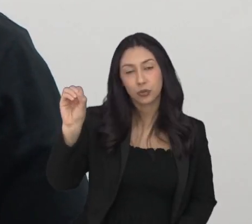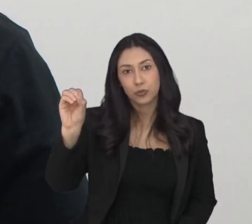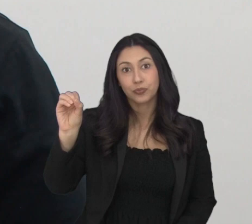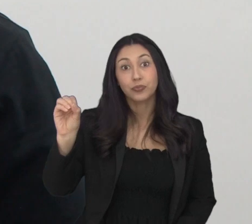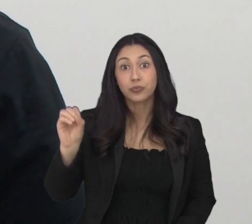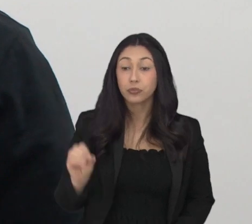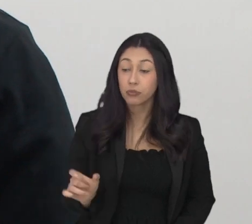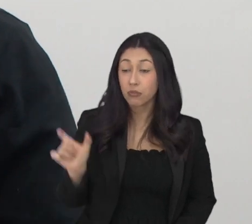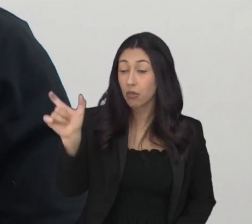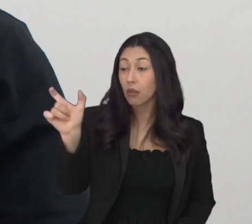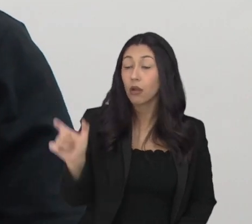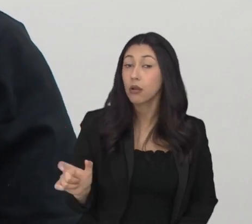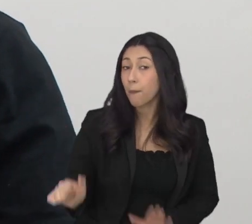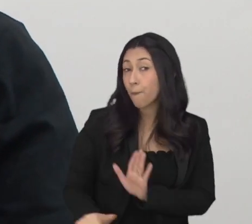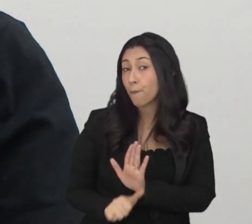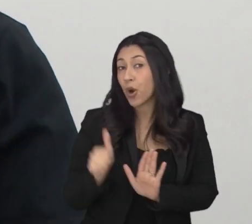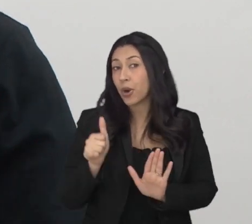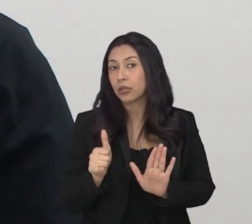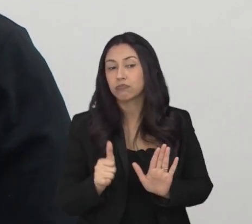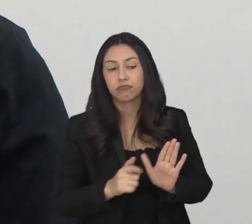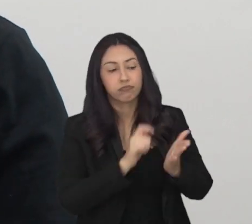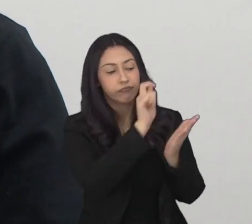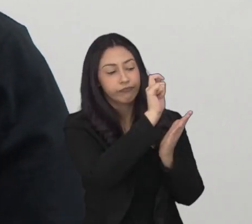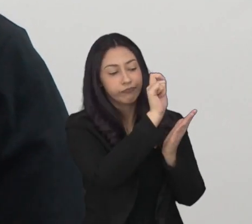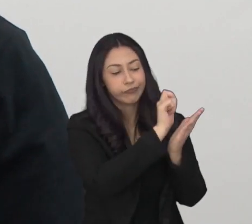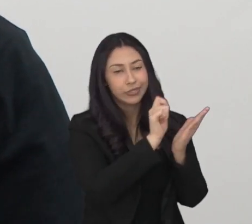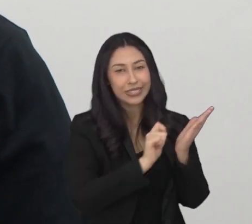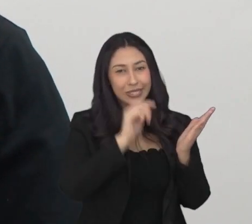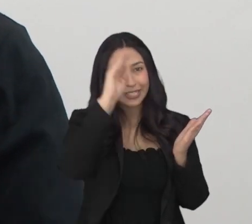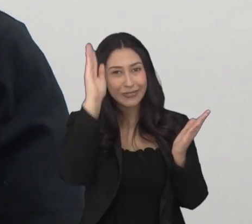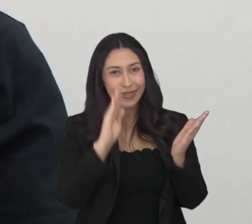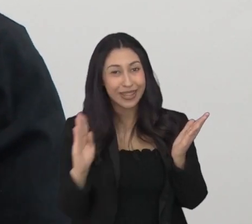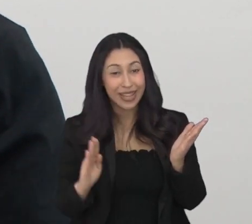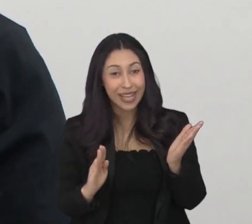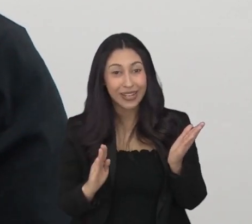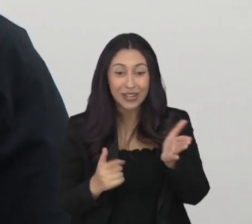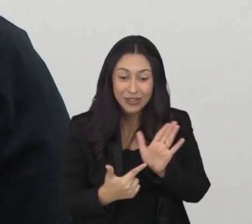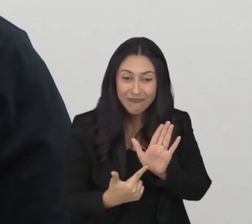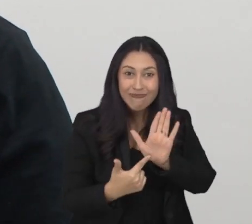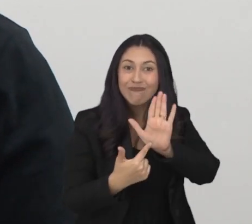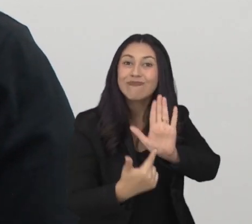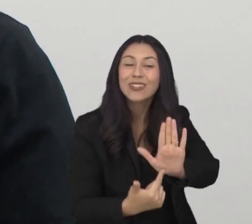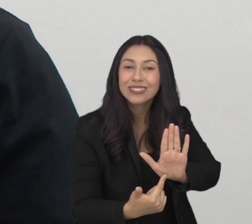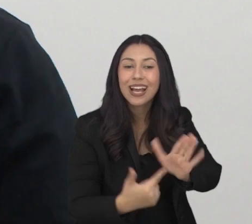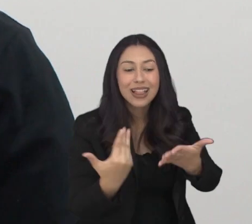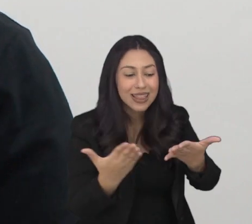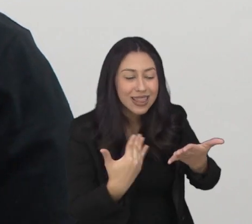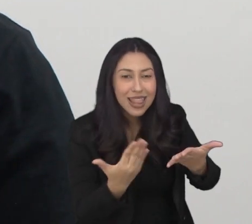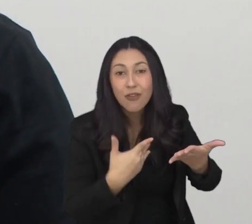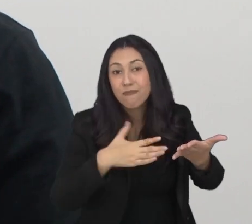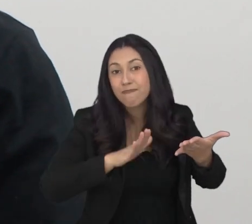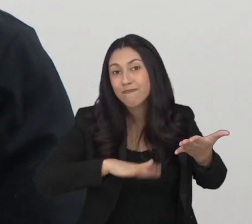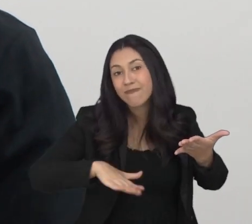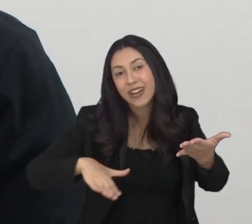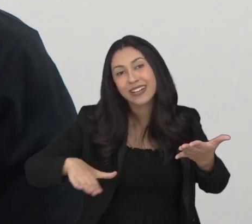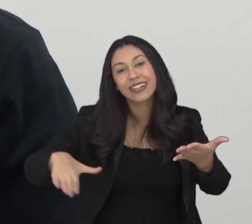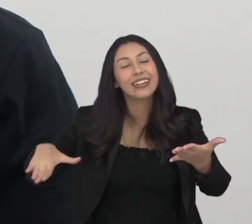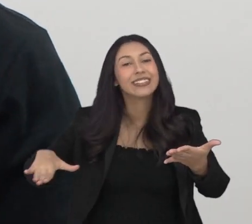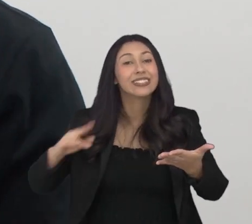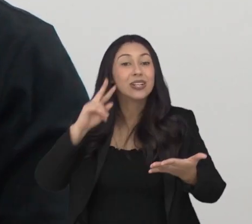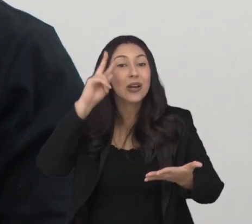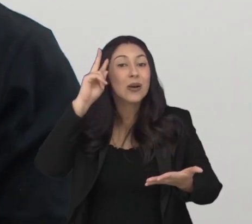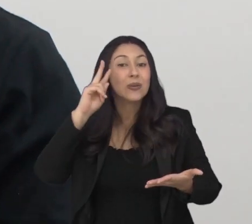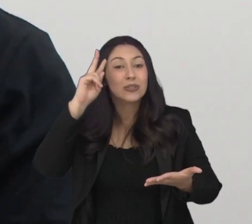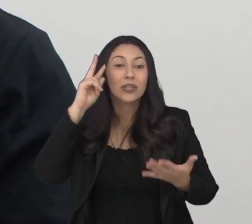literatura infantil. Monteiro foi o primeiro autor brasileiro a trazer para as crianças a realidade do nosso